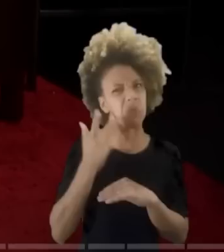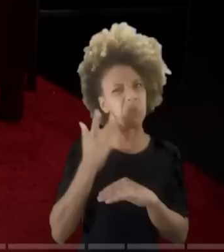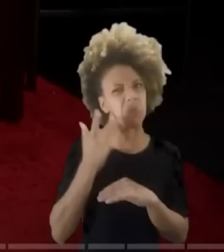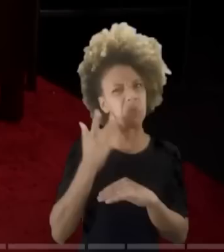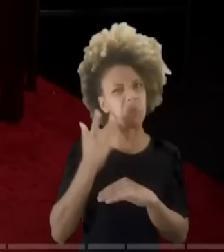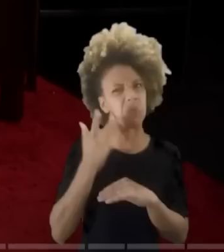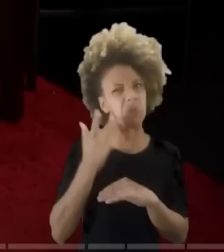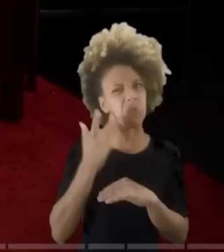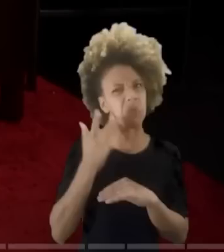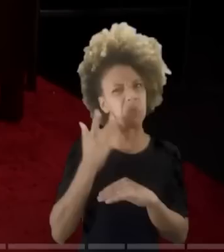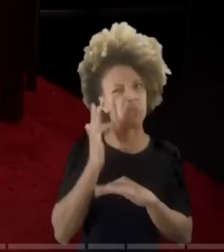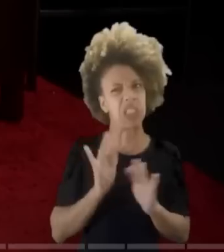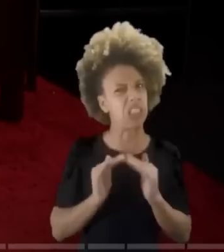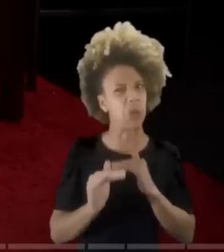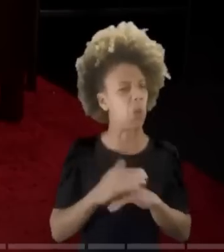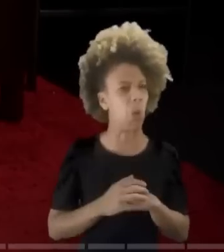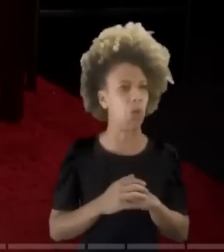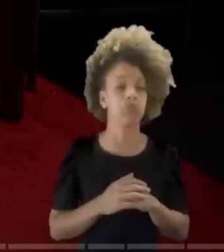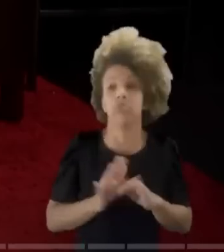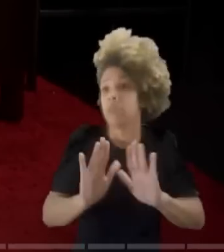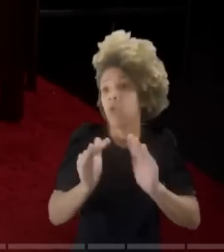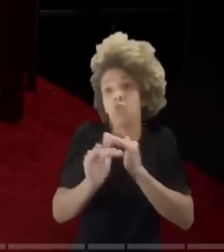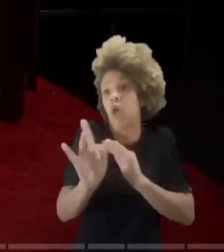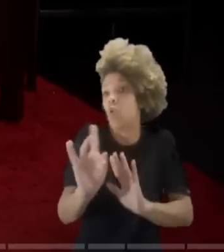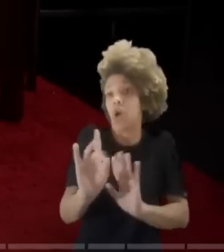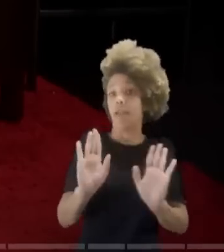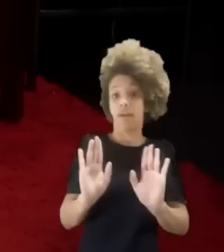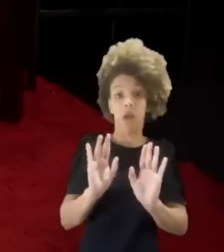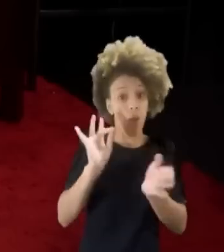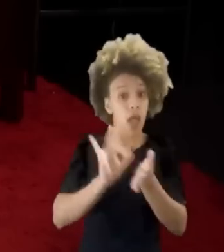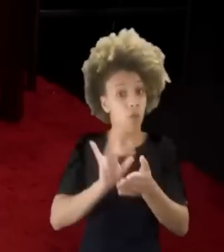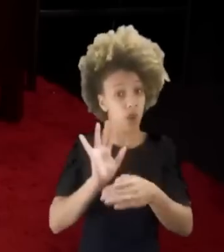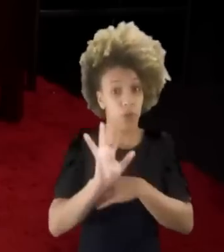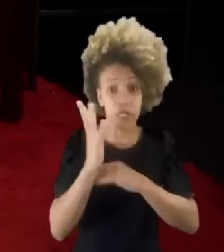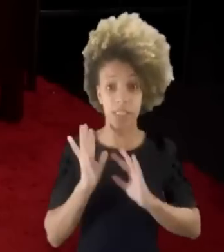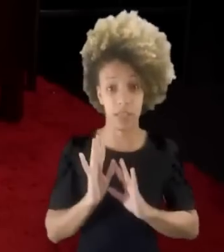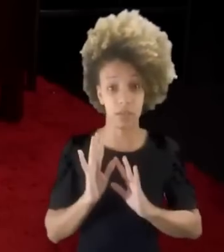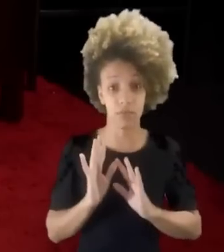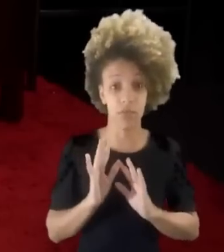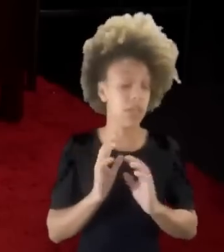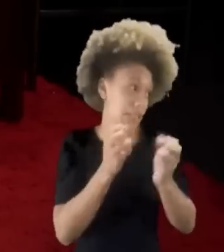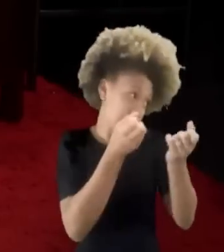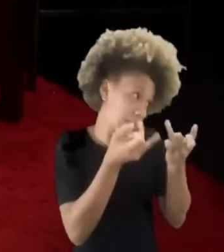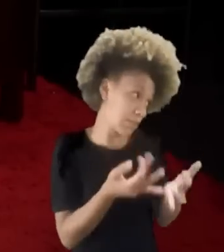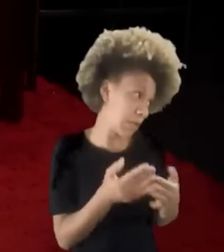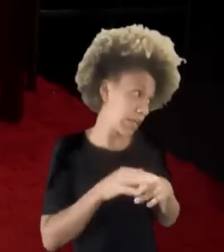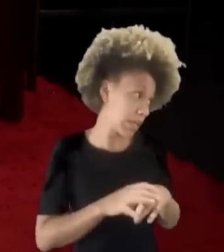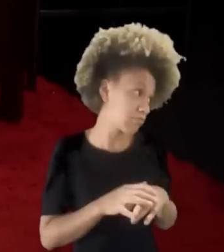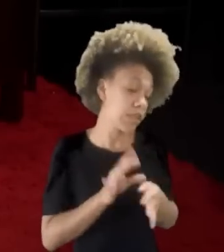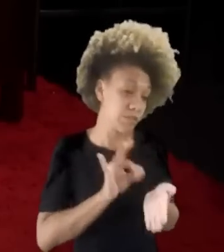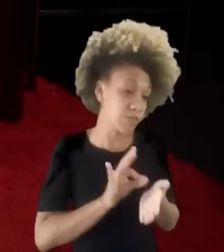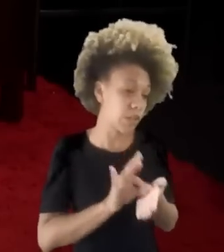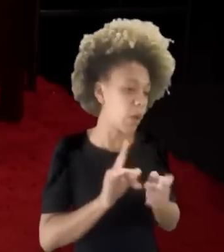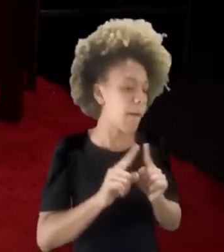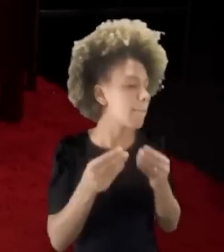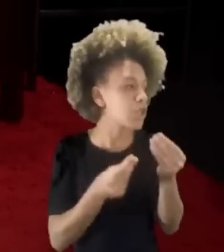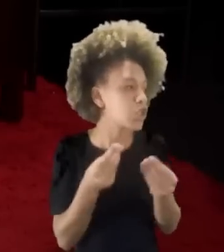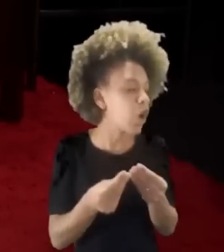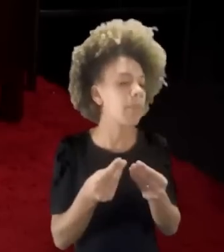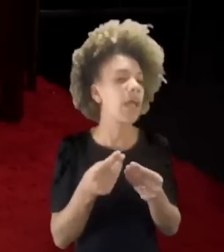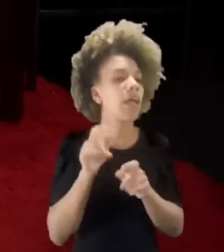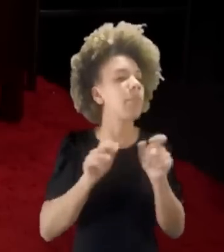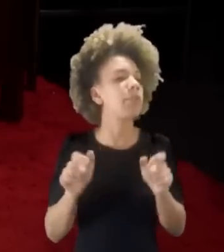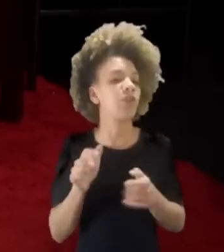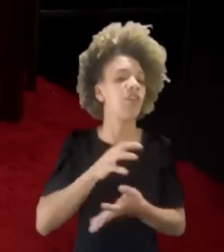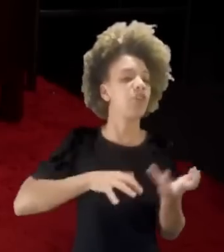sobre isso aí não é concordar é um fato que acontece agora como a pessoa vai reagir